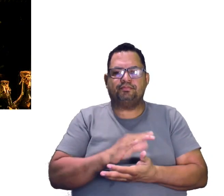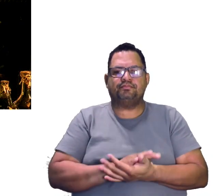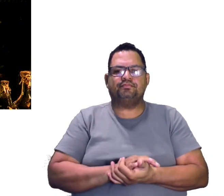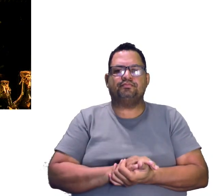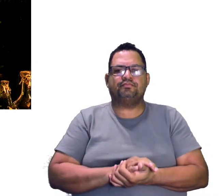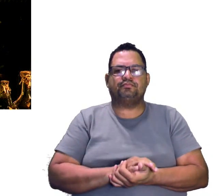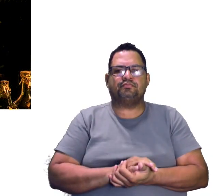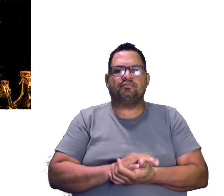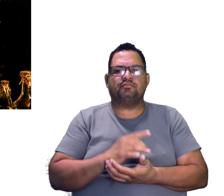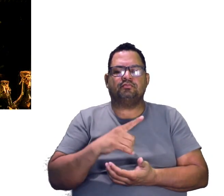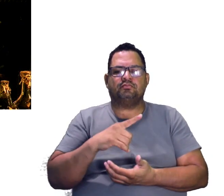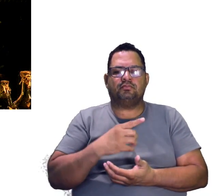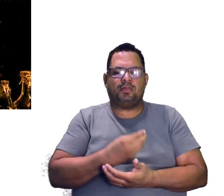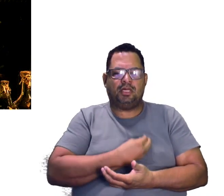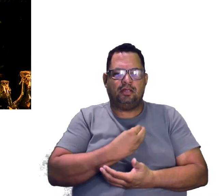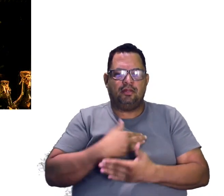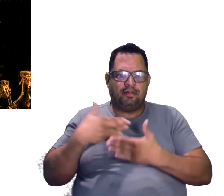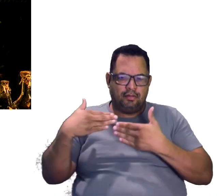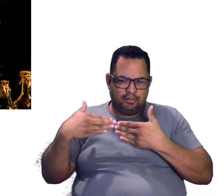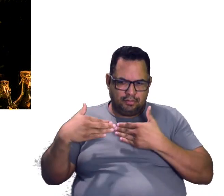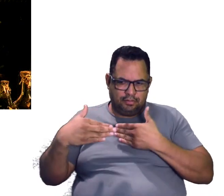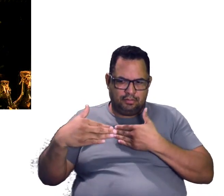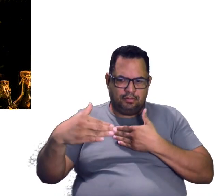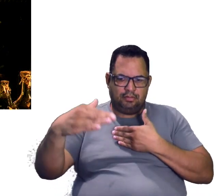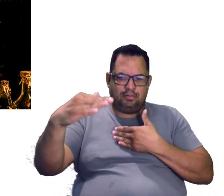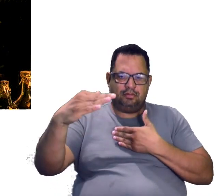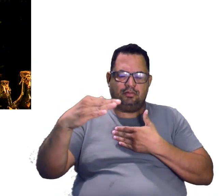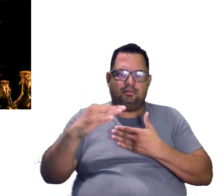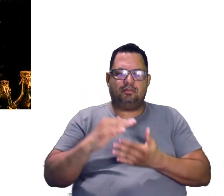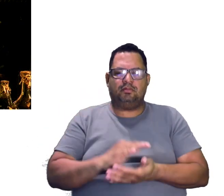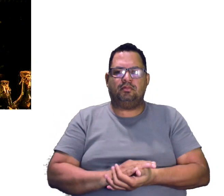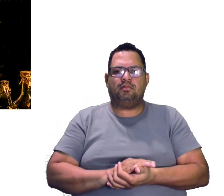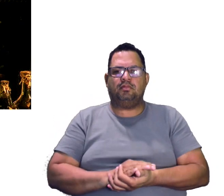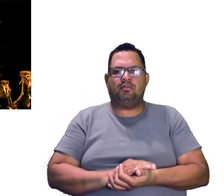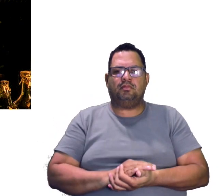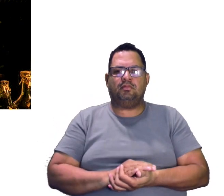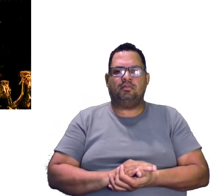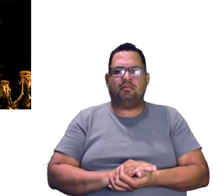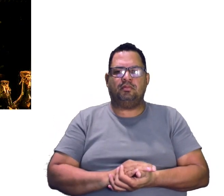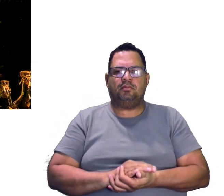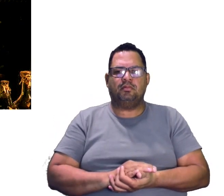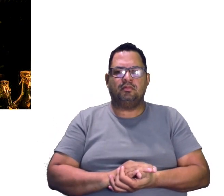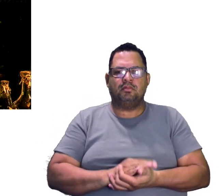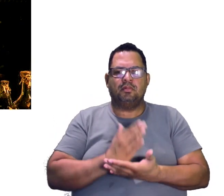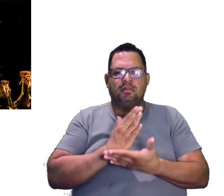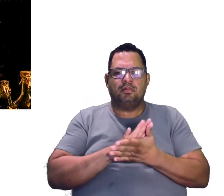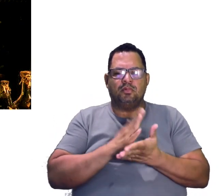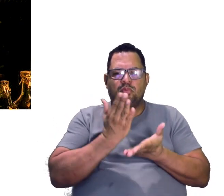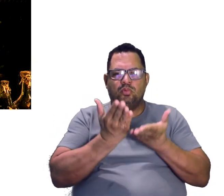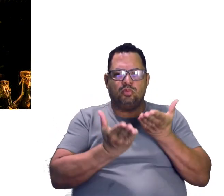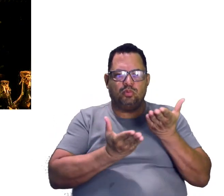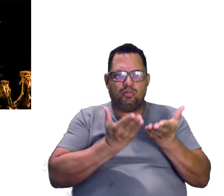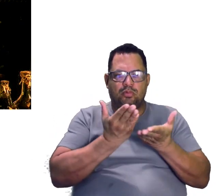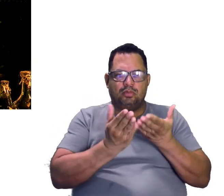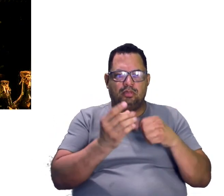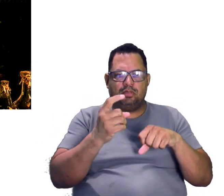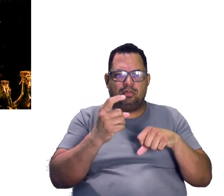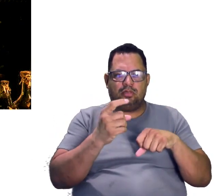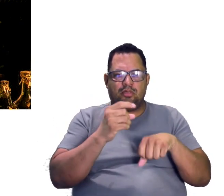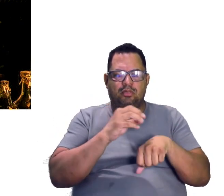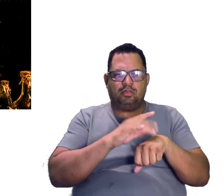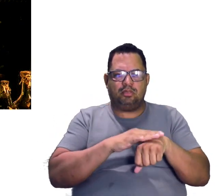fazer com que a vida se alongasse, ou seja, para que matasse, ou seja, eliminasse as doenças do organismo, tá